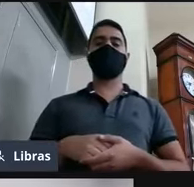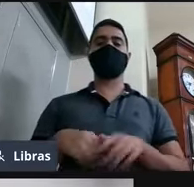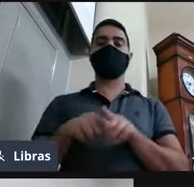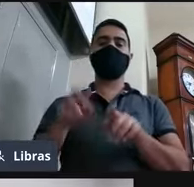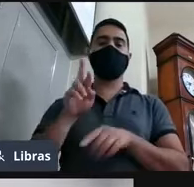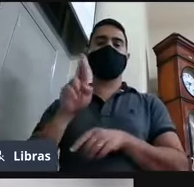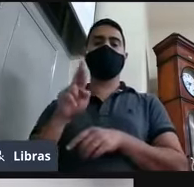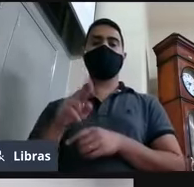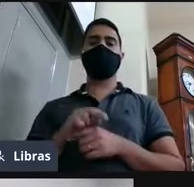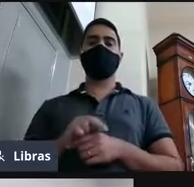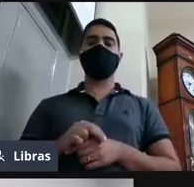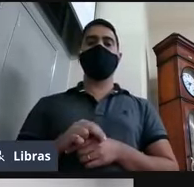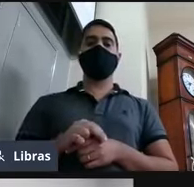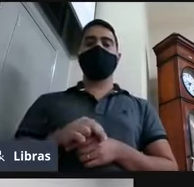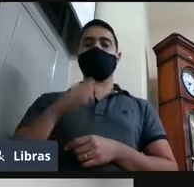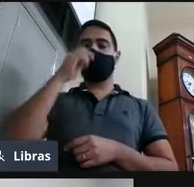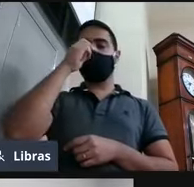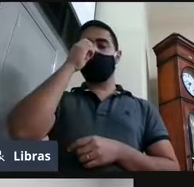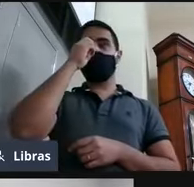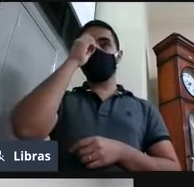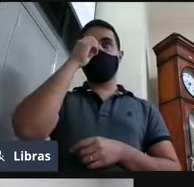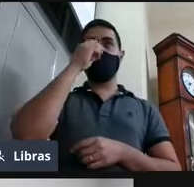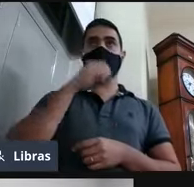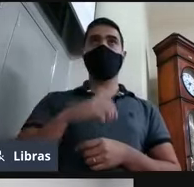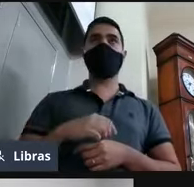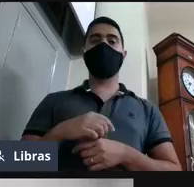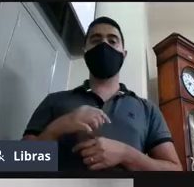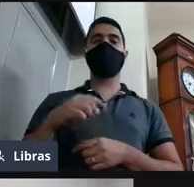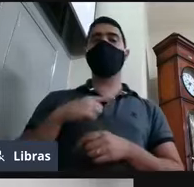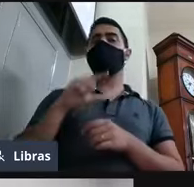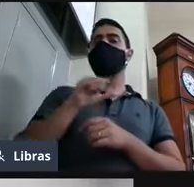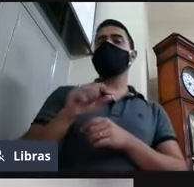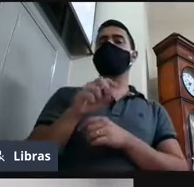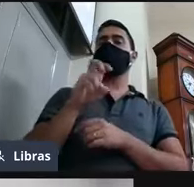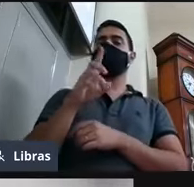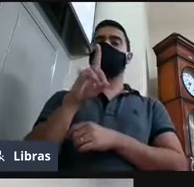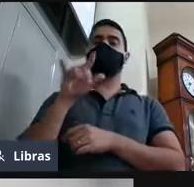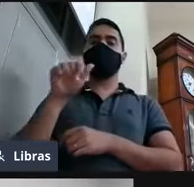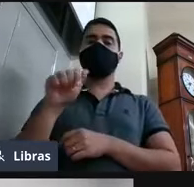à irregularidade descrita no item 2 desse voto, no prazo sucessivo de 5 dias.